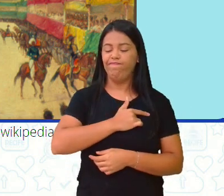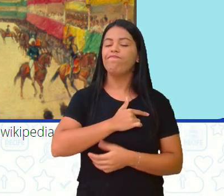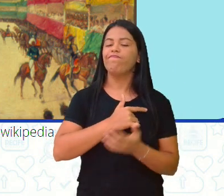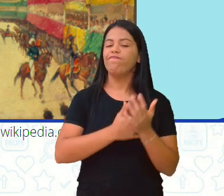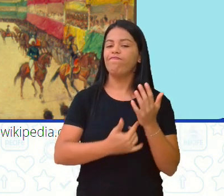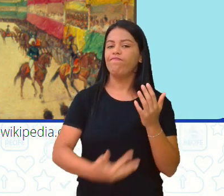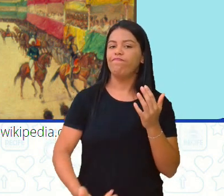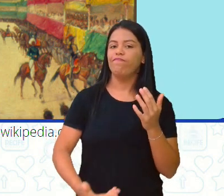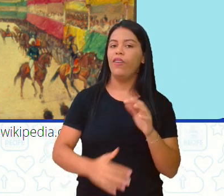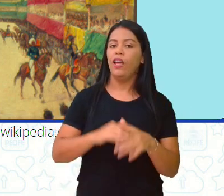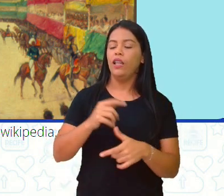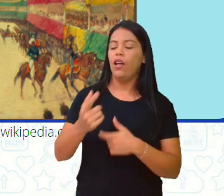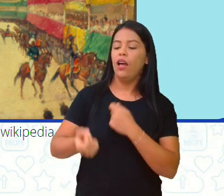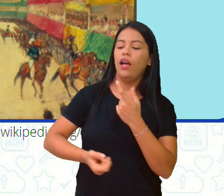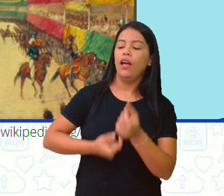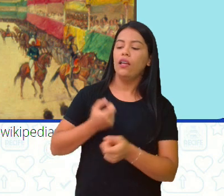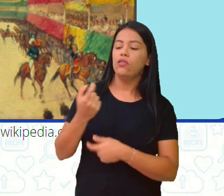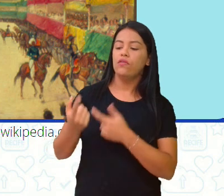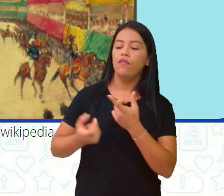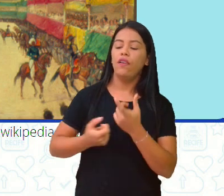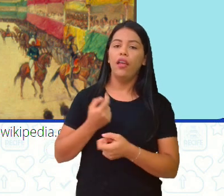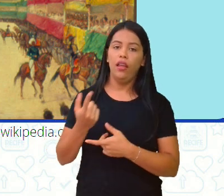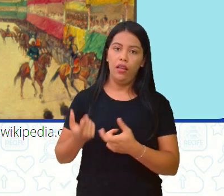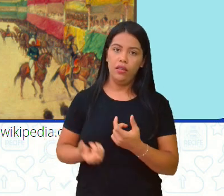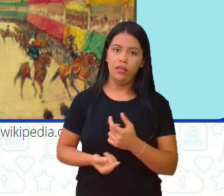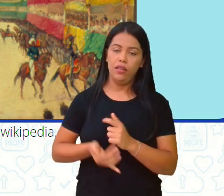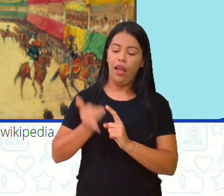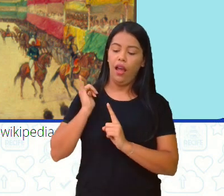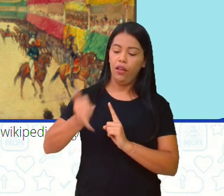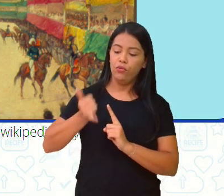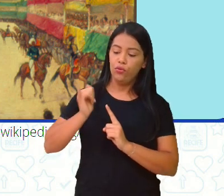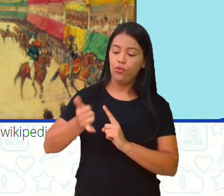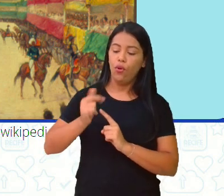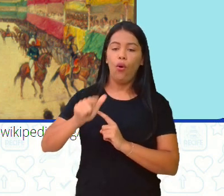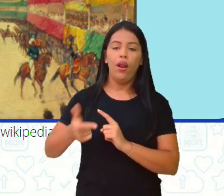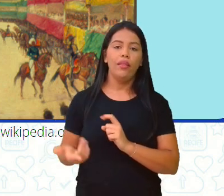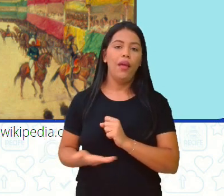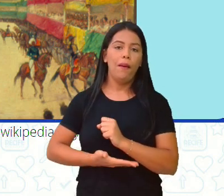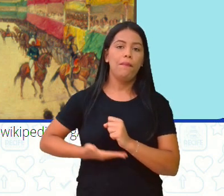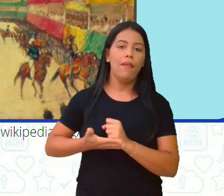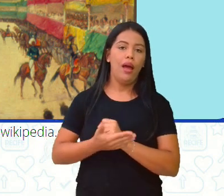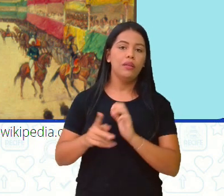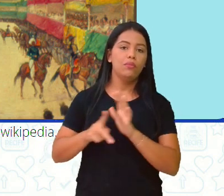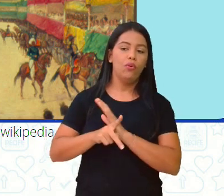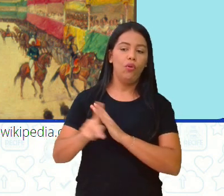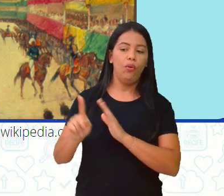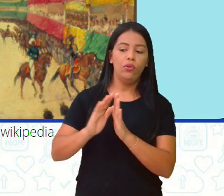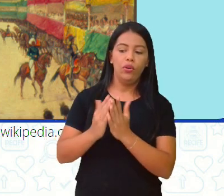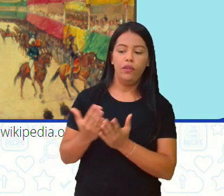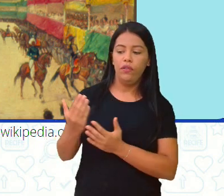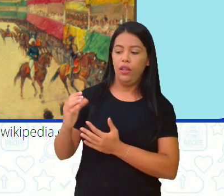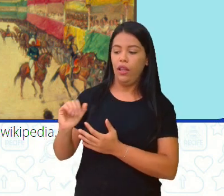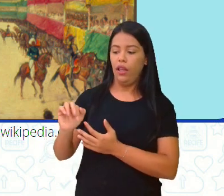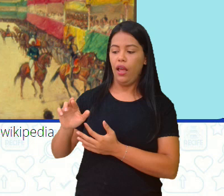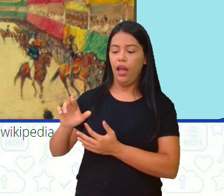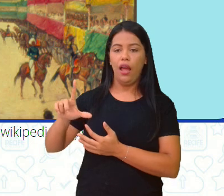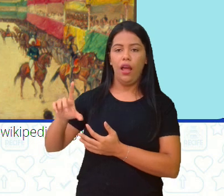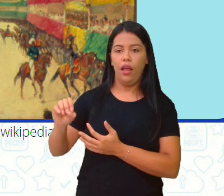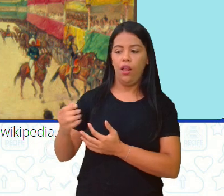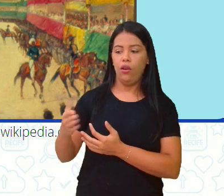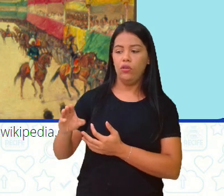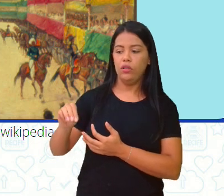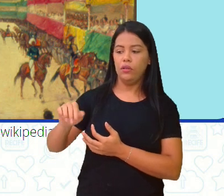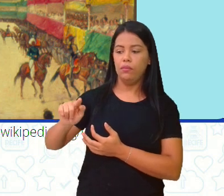Algumas vezes, com o enredo dessas festas, né, era baseado no livro de Carlos Magno e os 12 Pares da